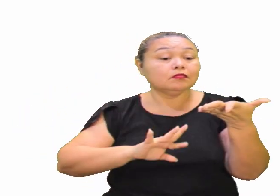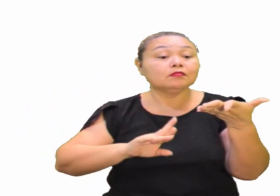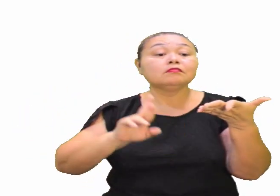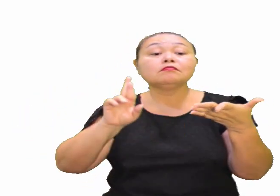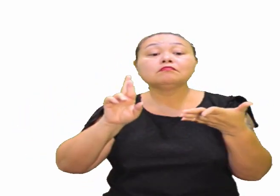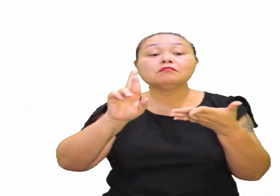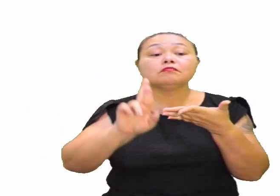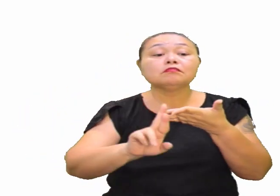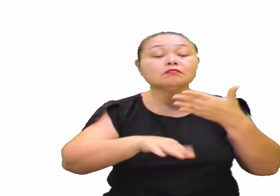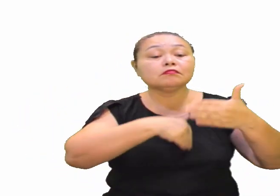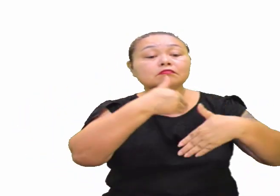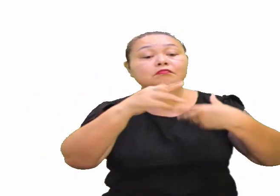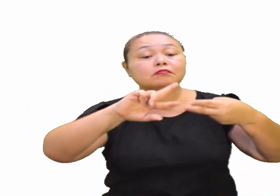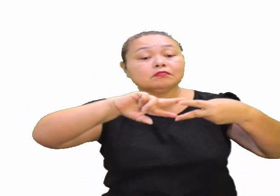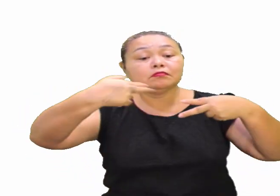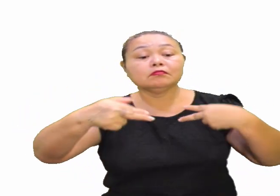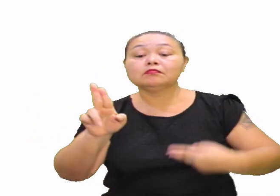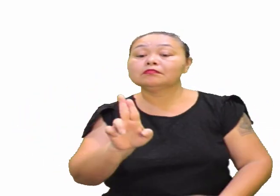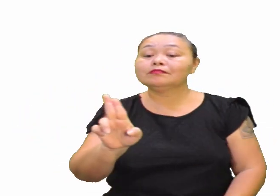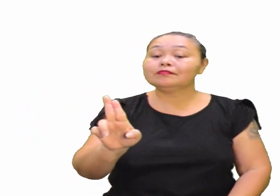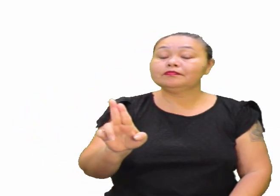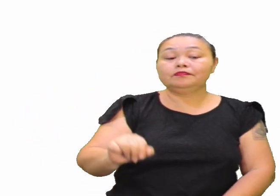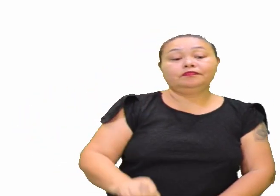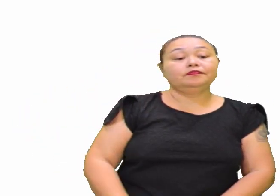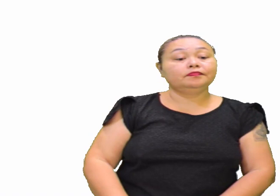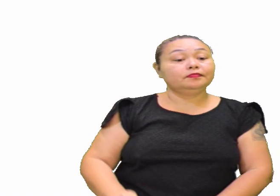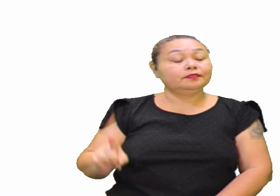é o conceito. O